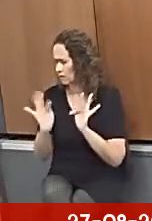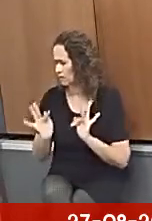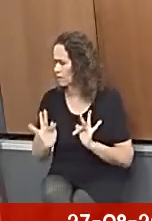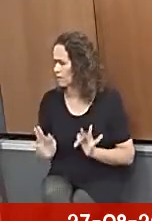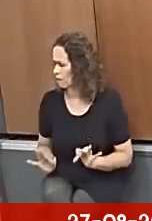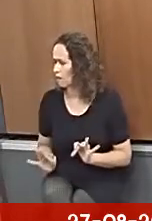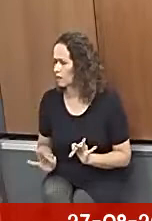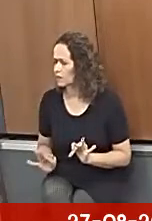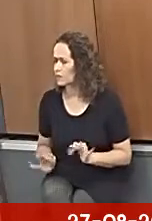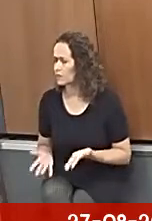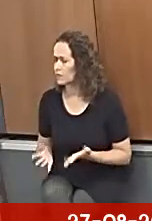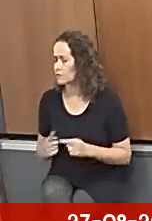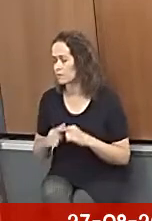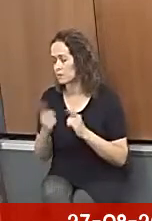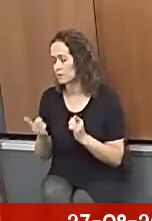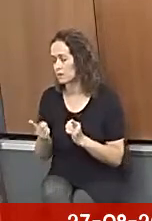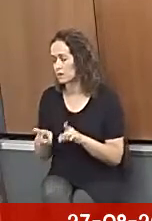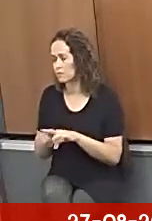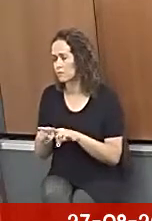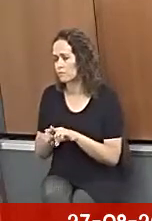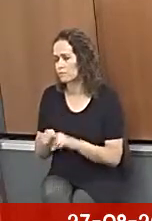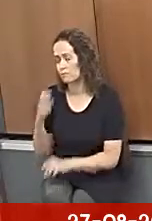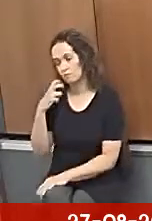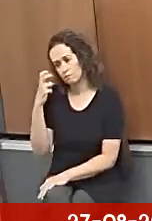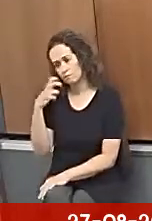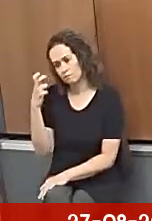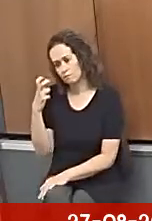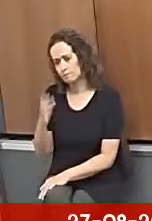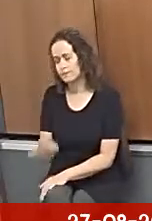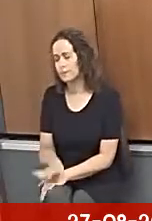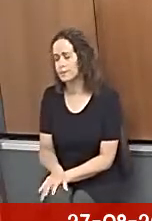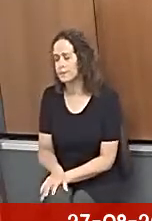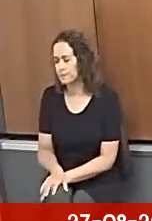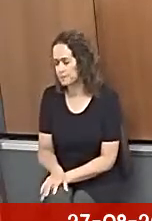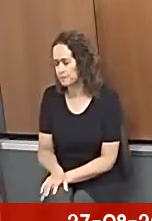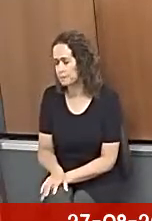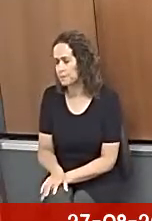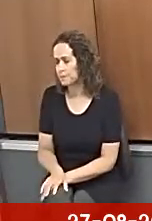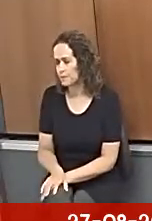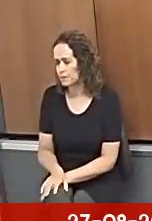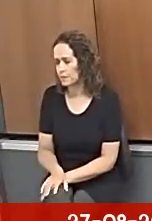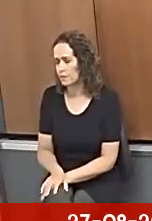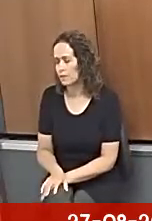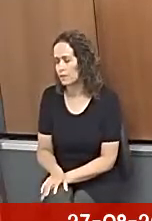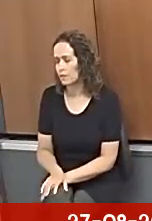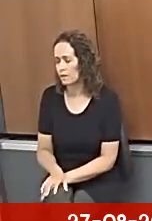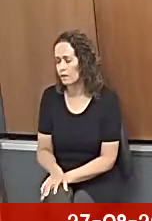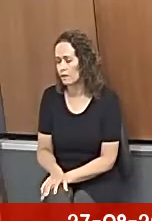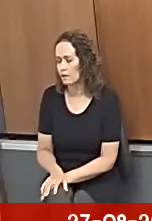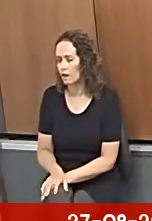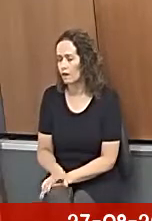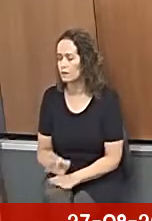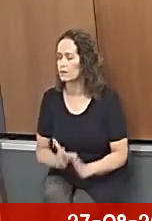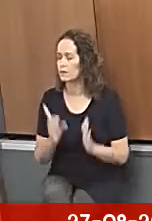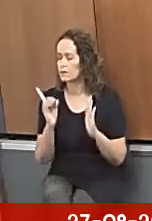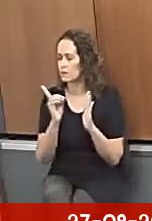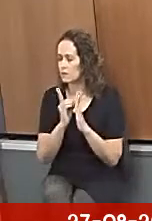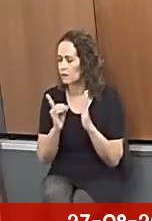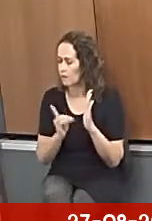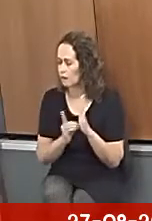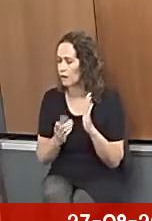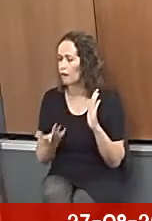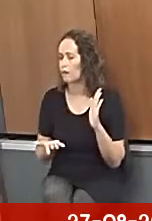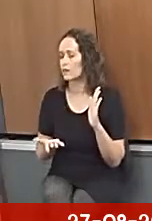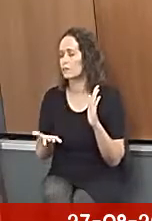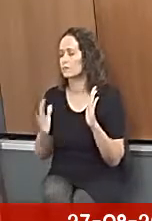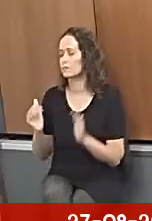dispositivo de vergonha por não aplicar enfim é vou muito além de decretos que regulamenta